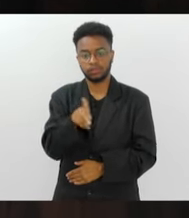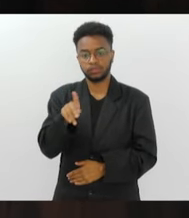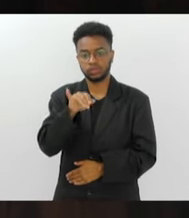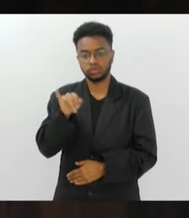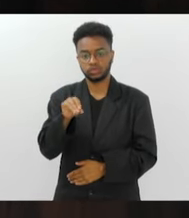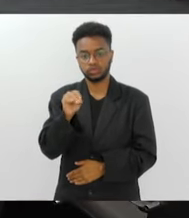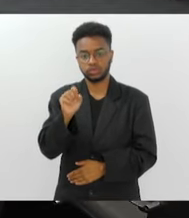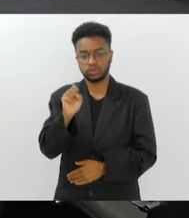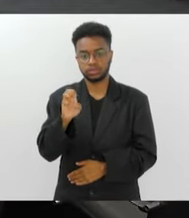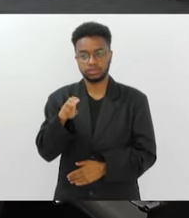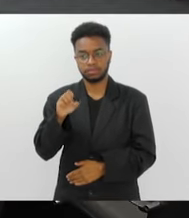Josemar.